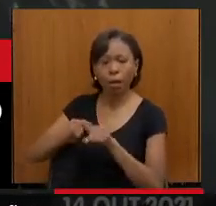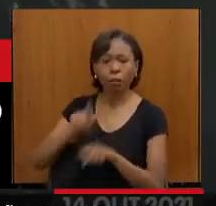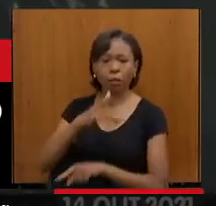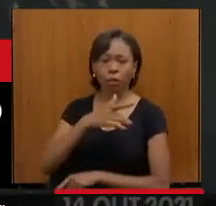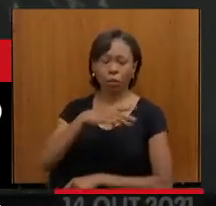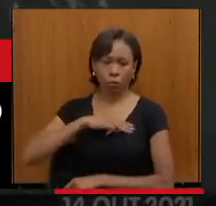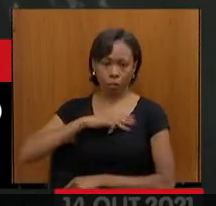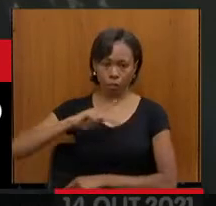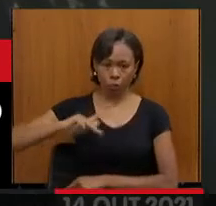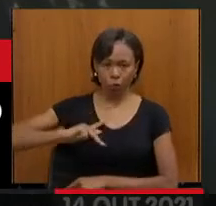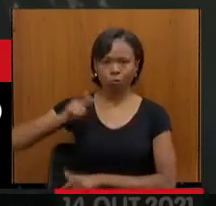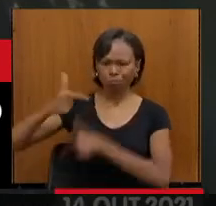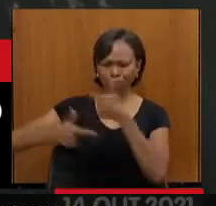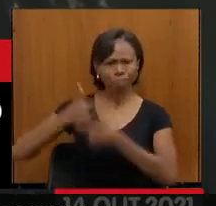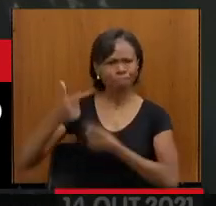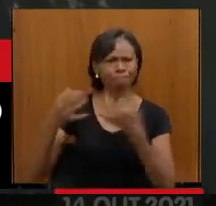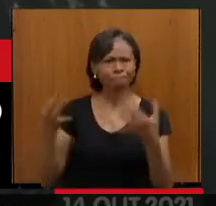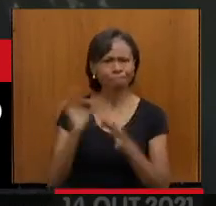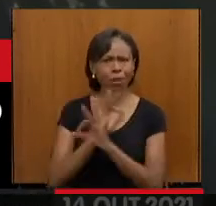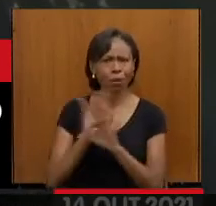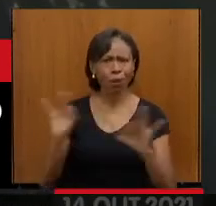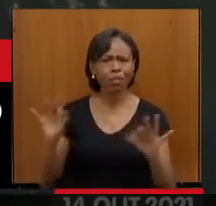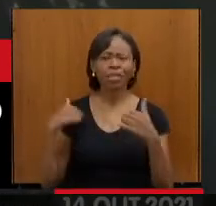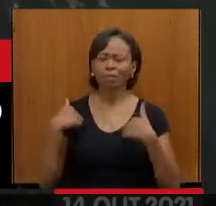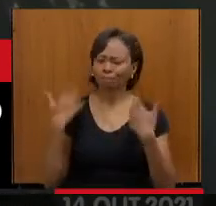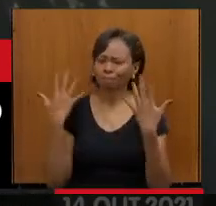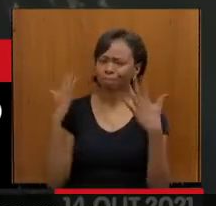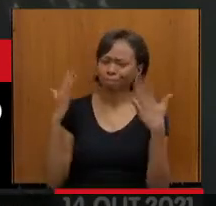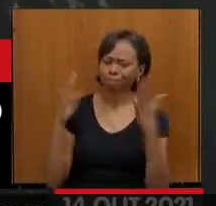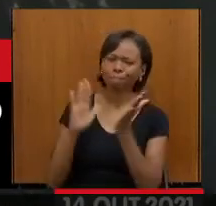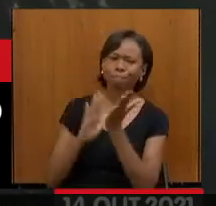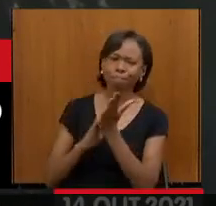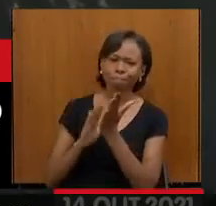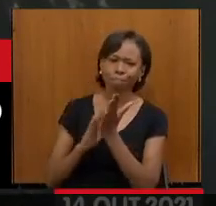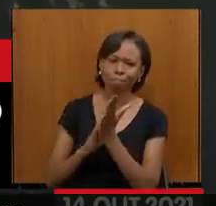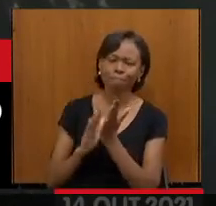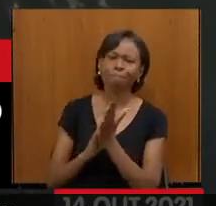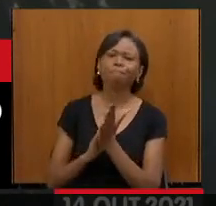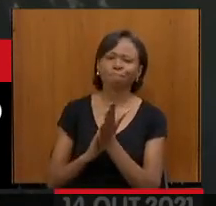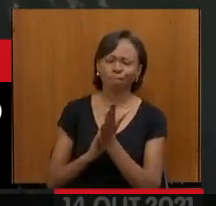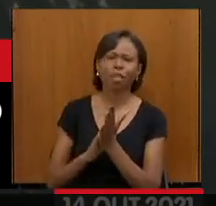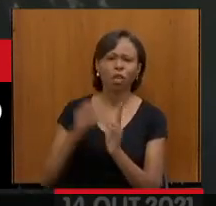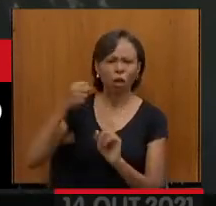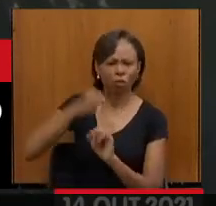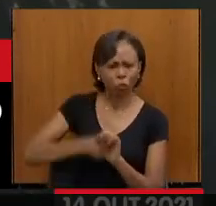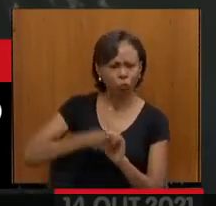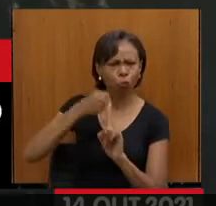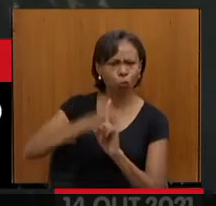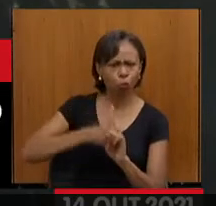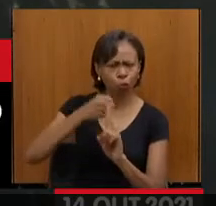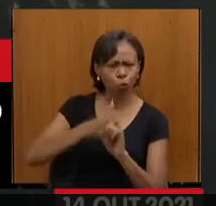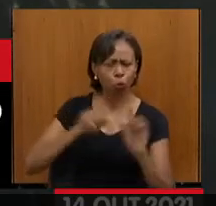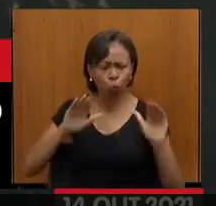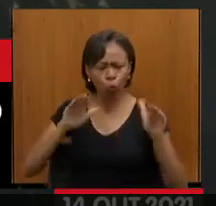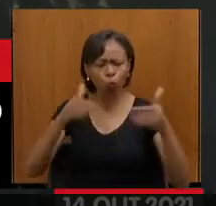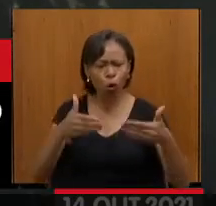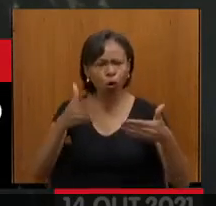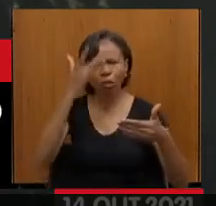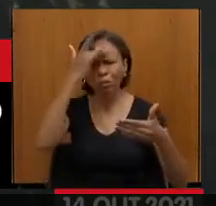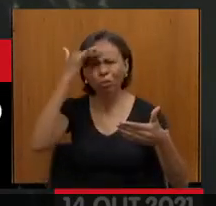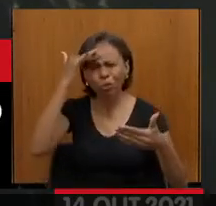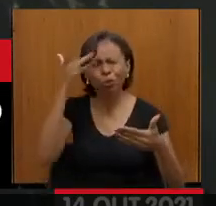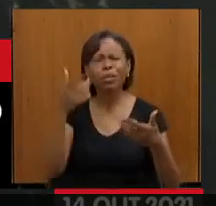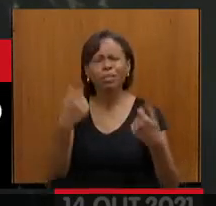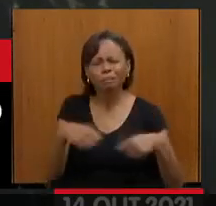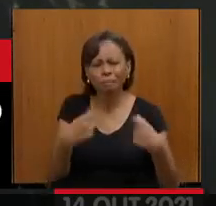excepcional, brilhante, e que aqui eu saúdo e cumprimento, de luta na ponta pelos mais simples, pelos que mais